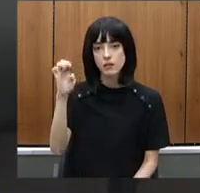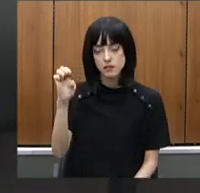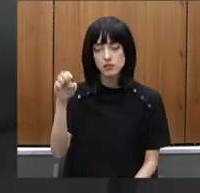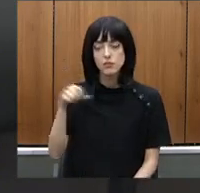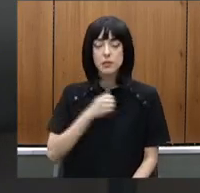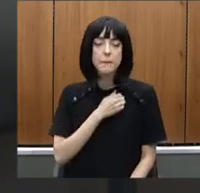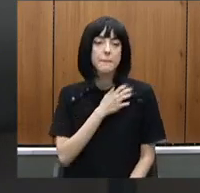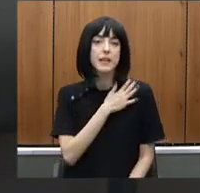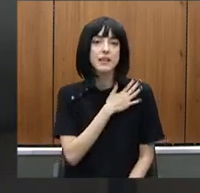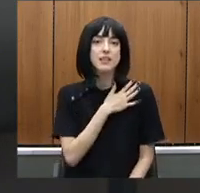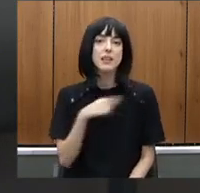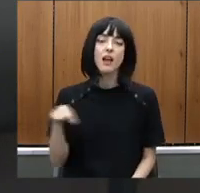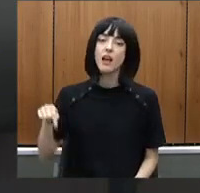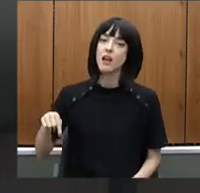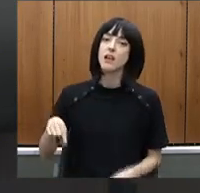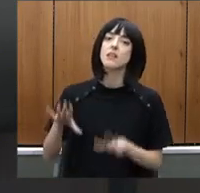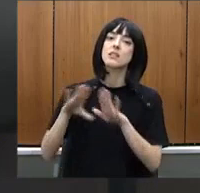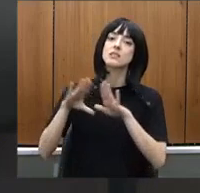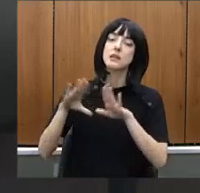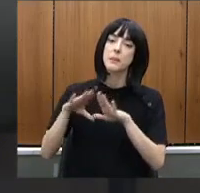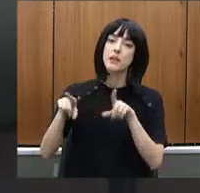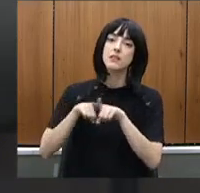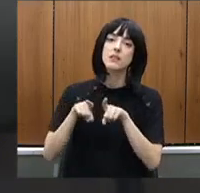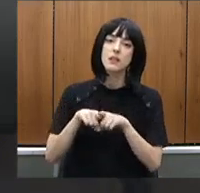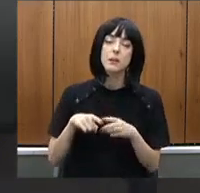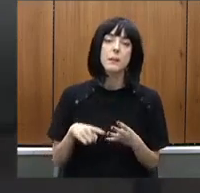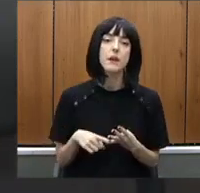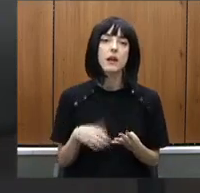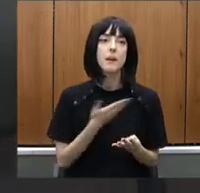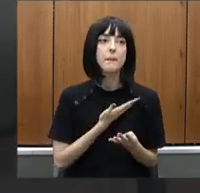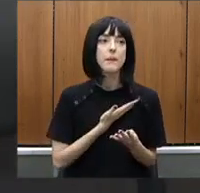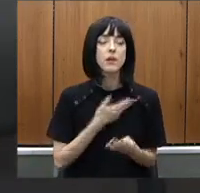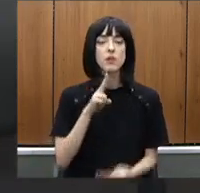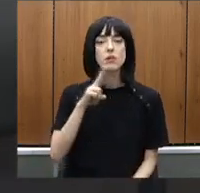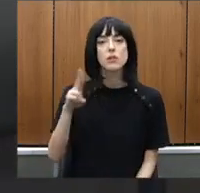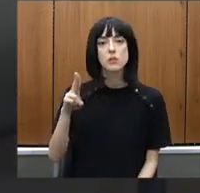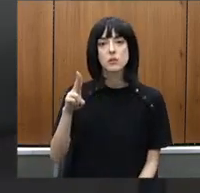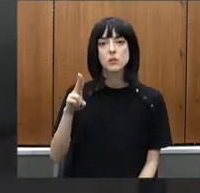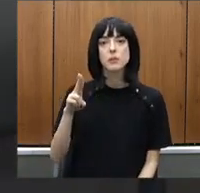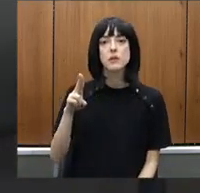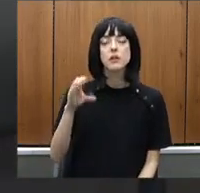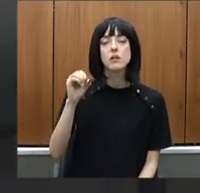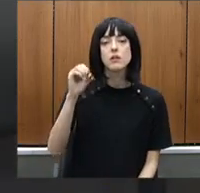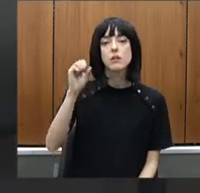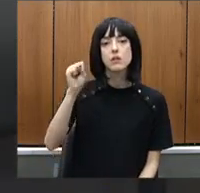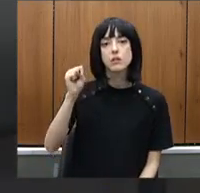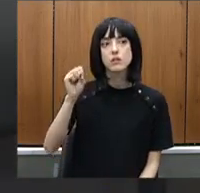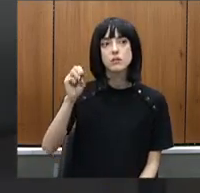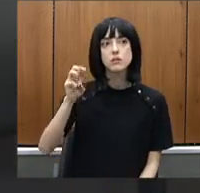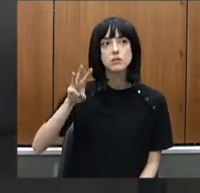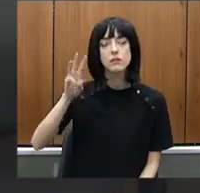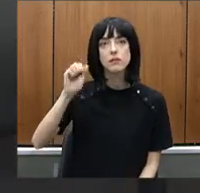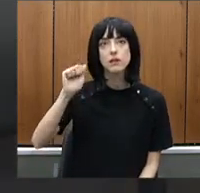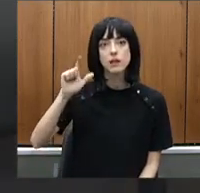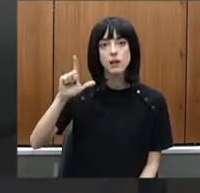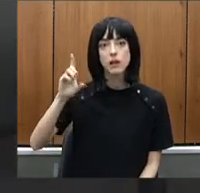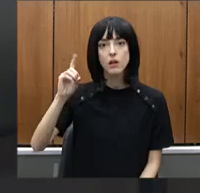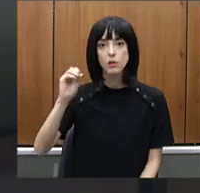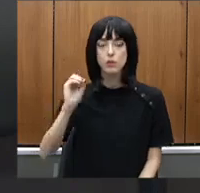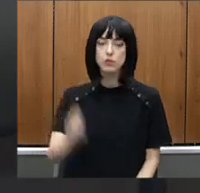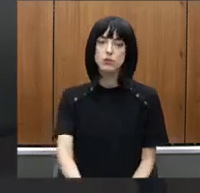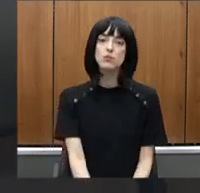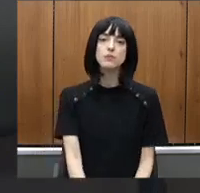né aqui na Assembleia nosso amigo Baracho né ou seja por isso militar é padronizada para cima